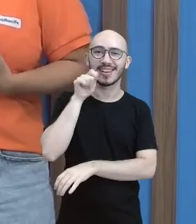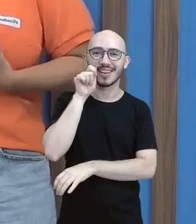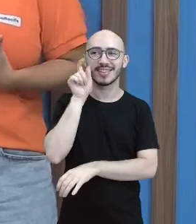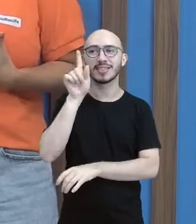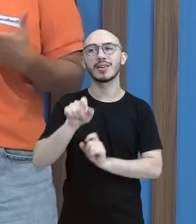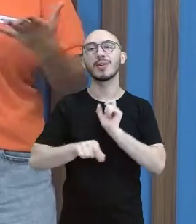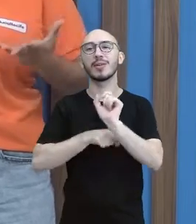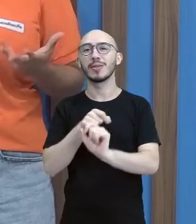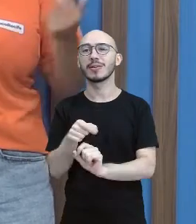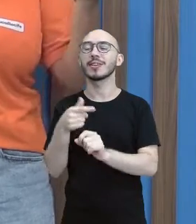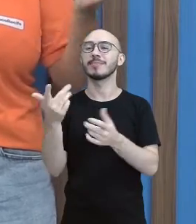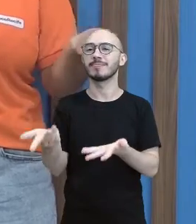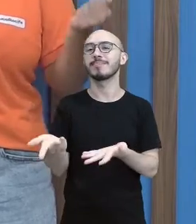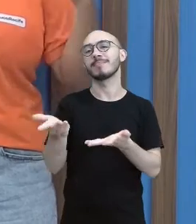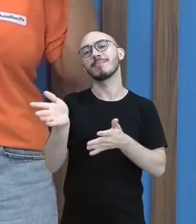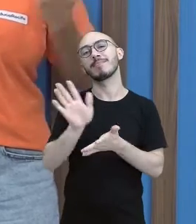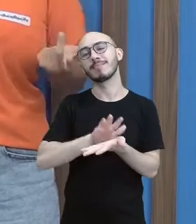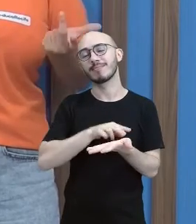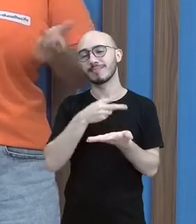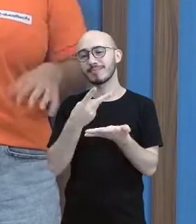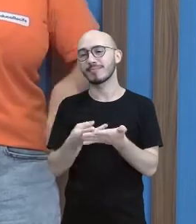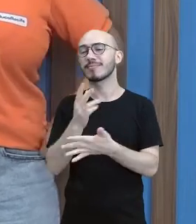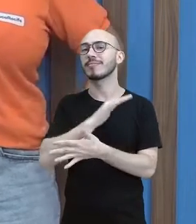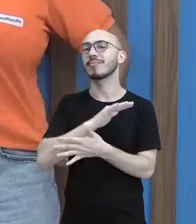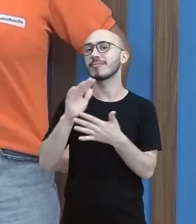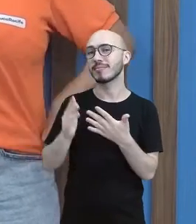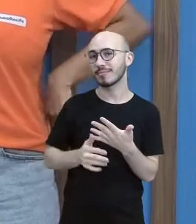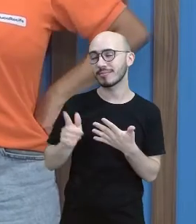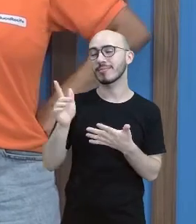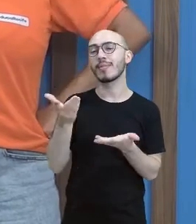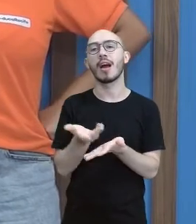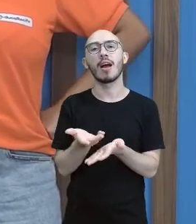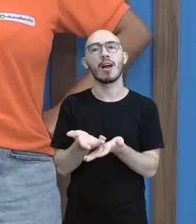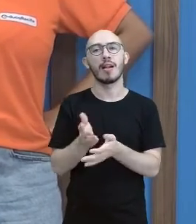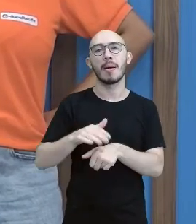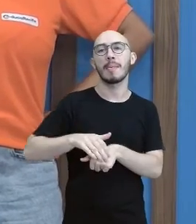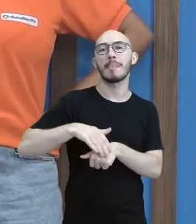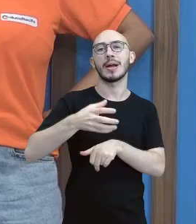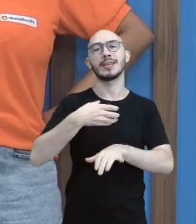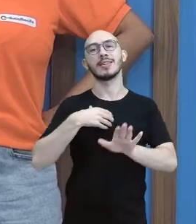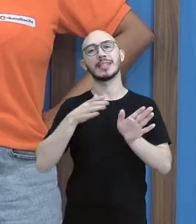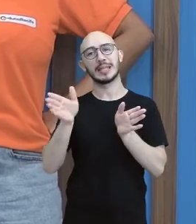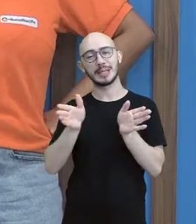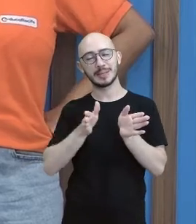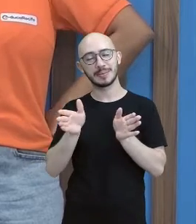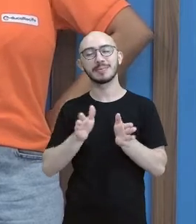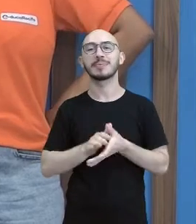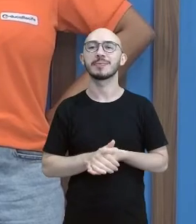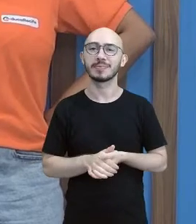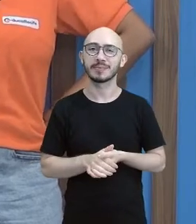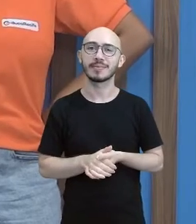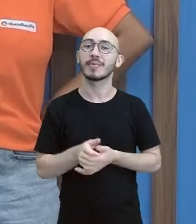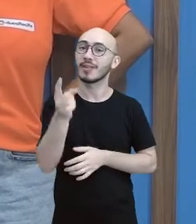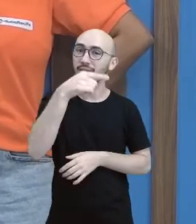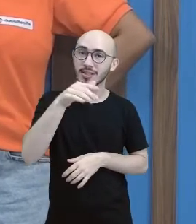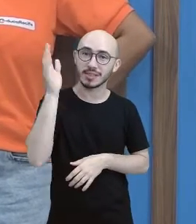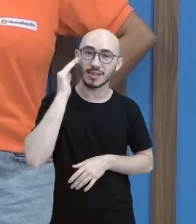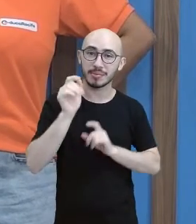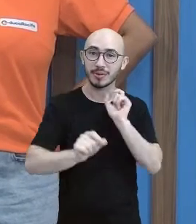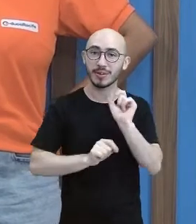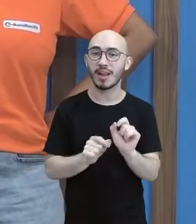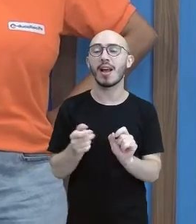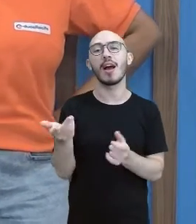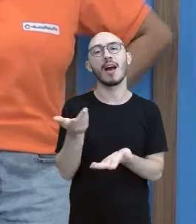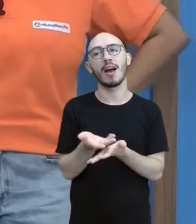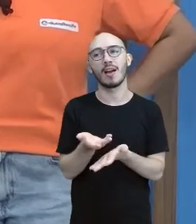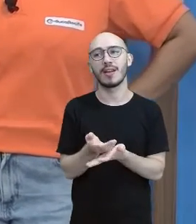fará gentilmente a nossa tradução para Libras, o que torna a nossa aula muito mais acessível. E vocês sabem que nossas aulas